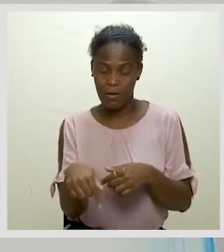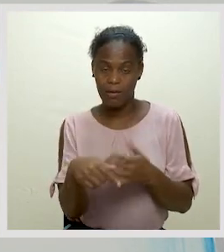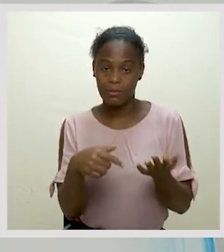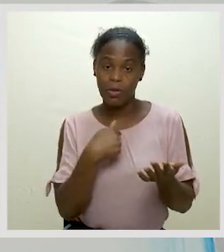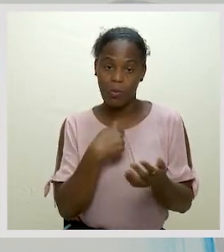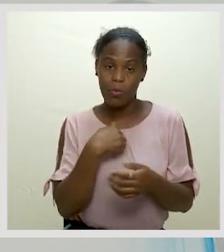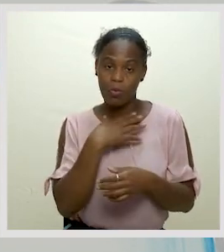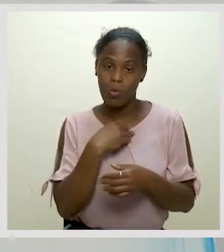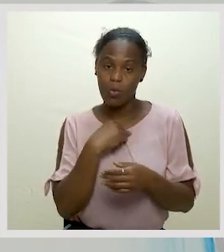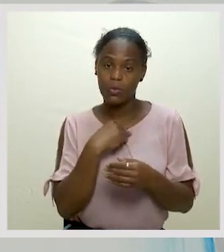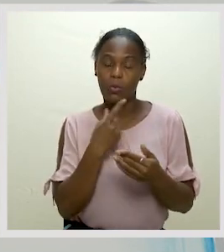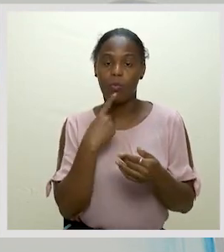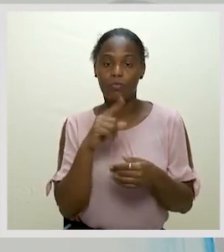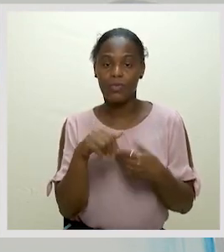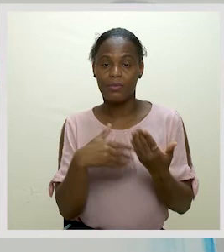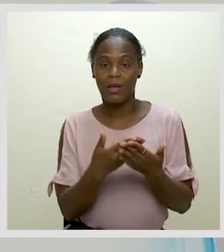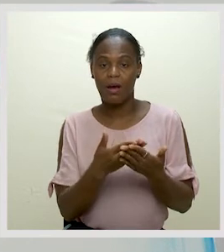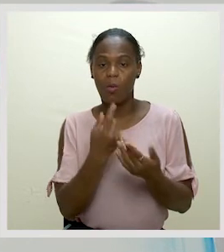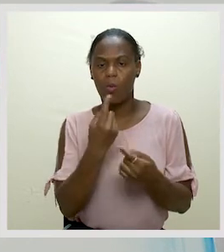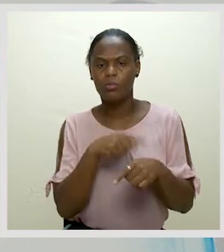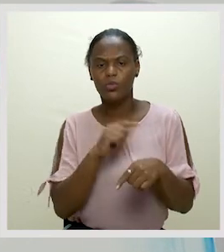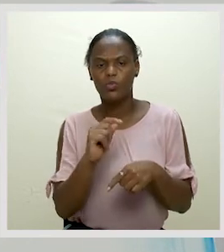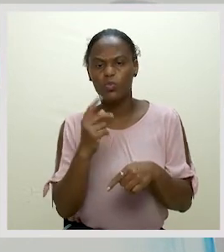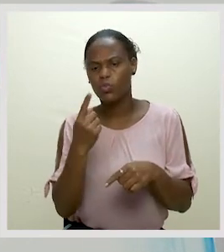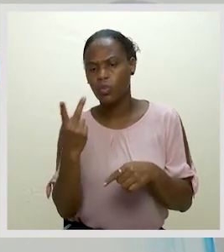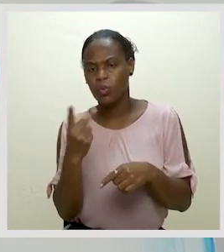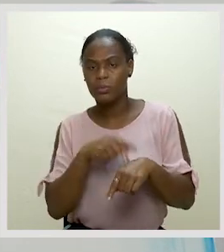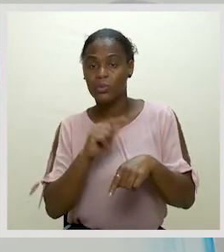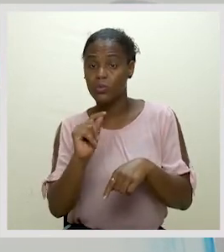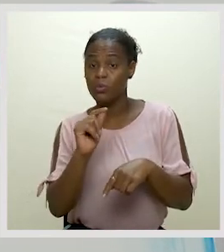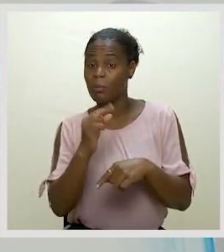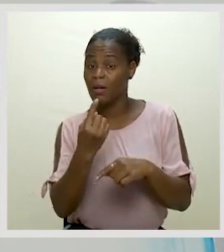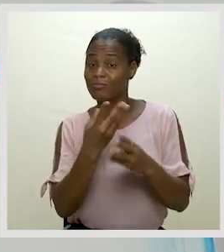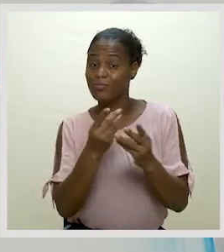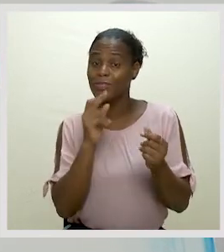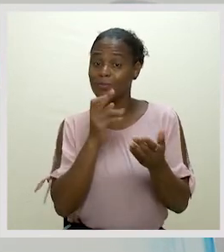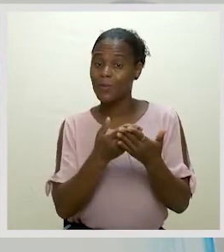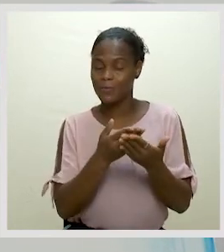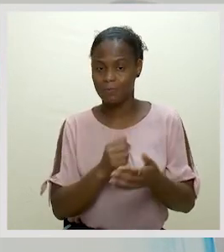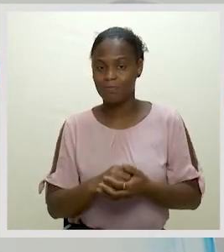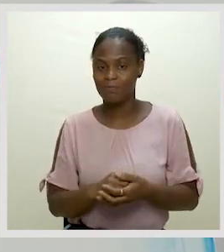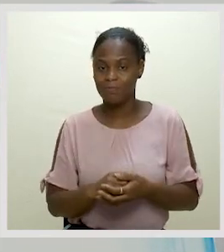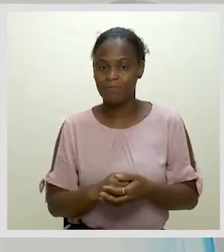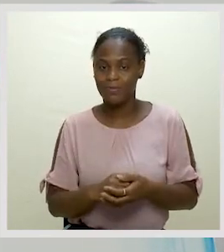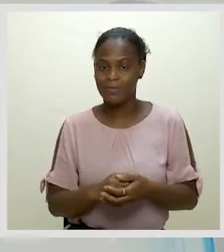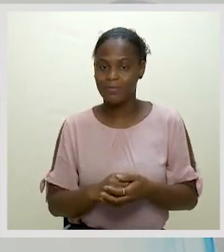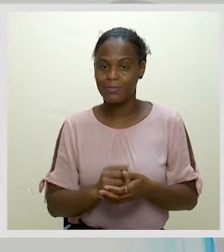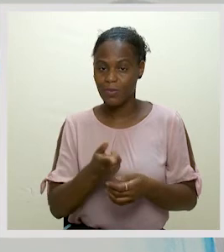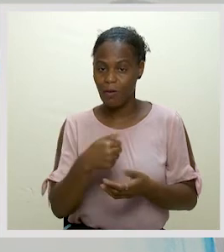contigo, vou dar uns 1 ou 2 minutos para a resolução do